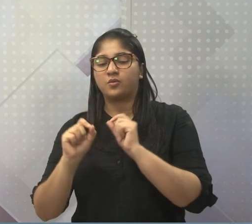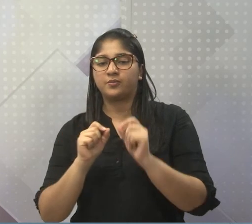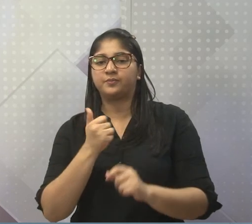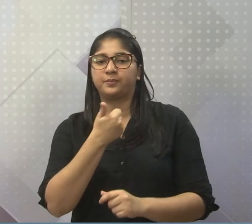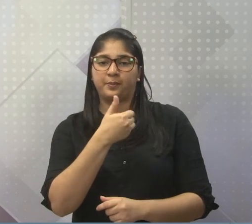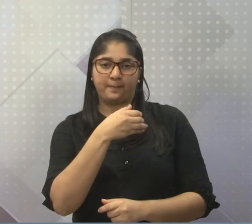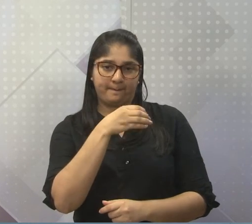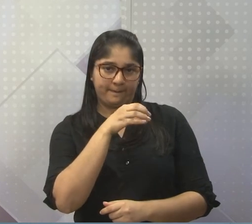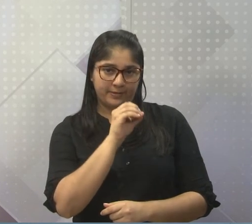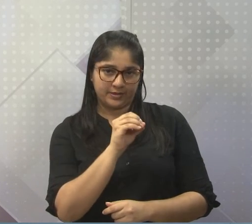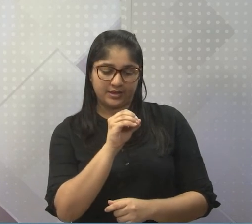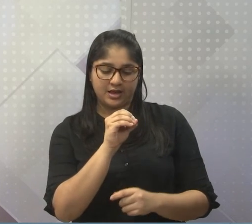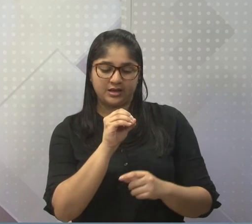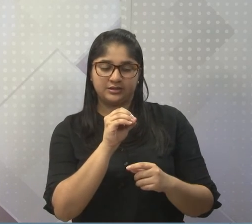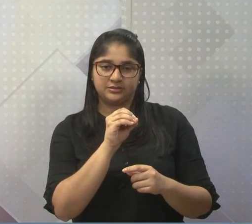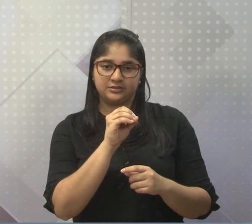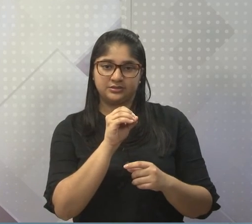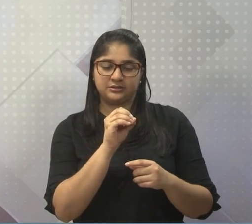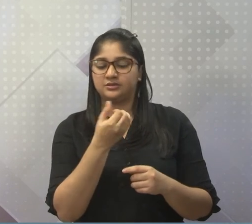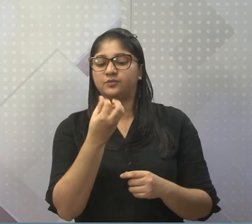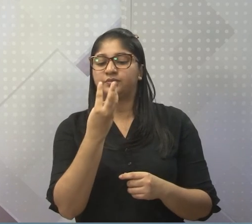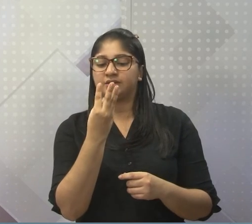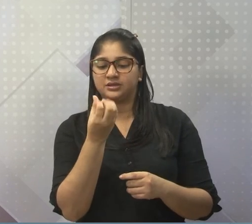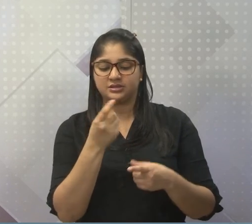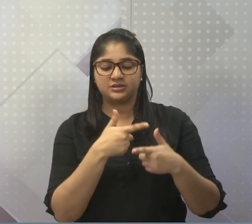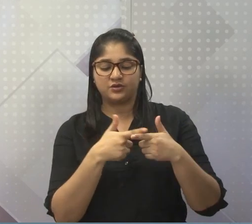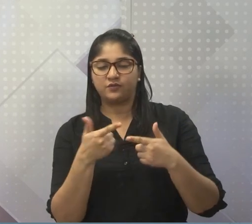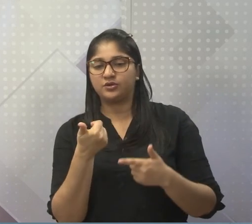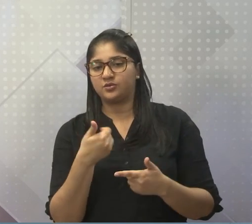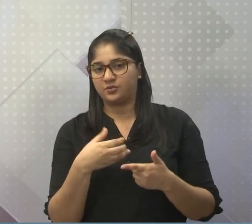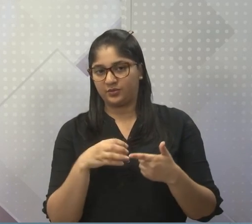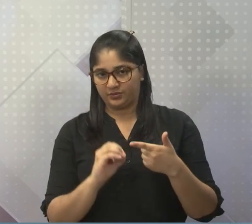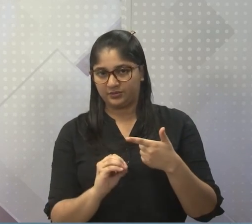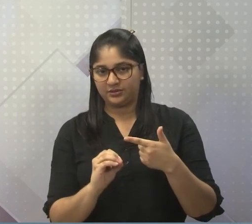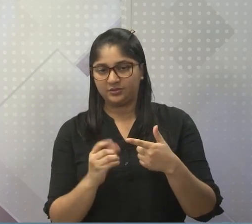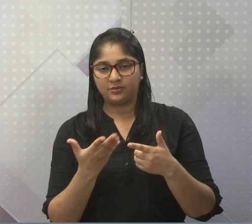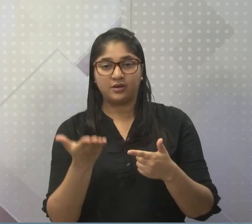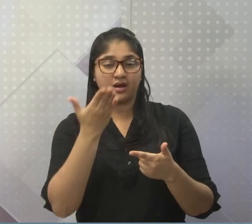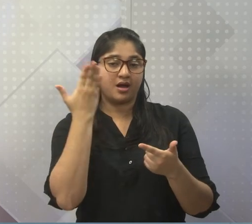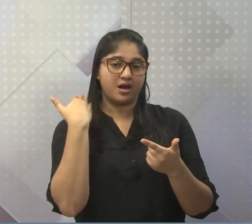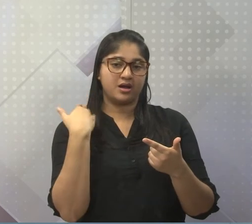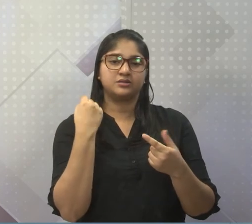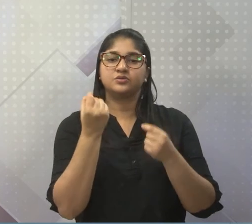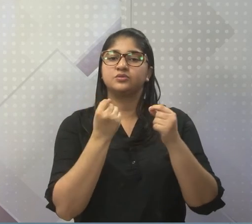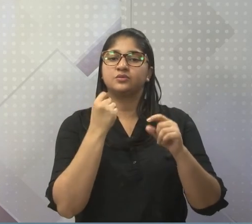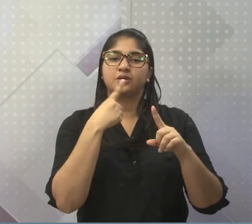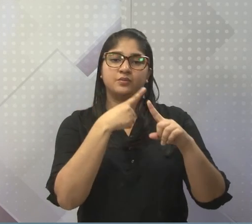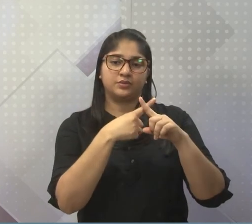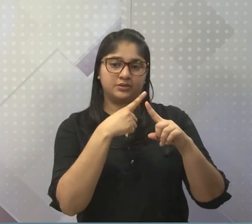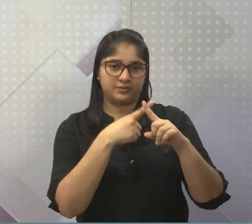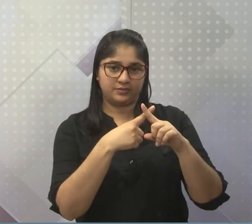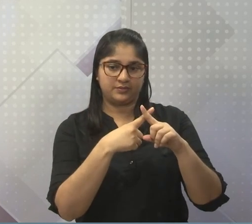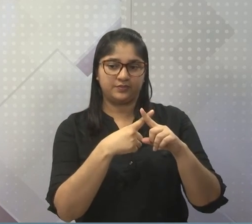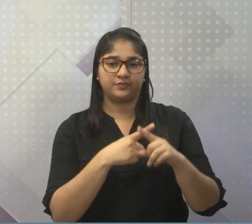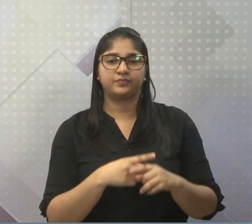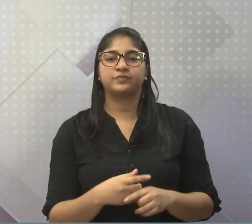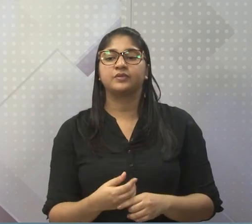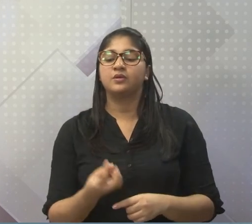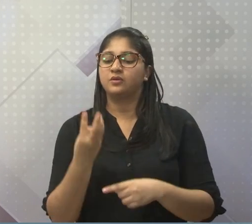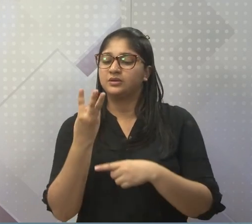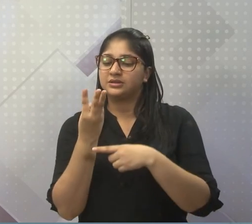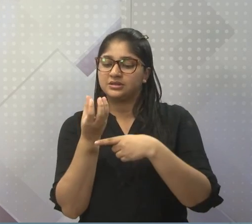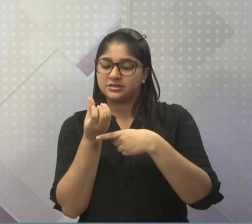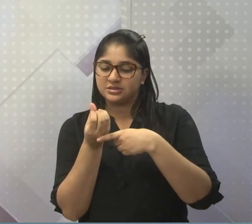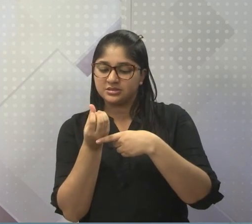10 dividindo. Dividindo porque estava multiplicando. 36 dividido por